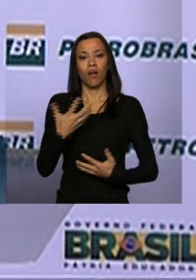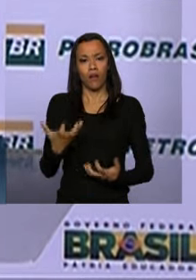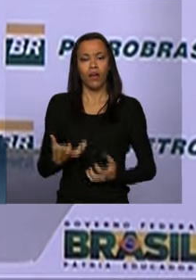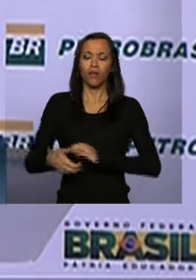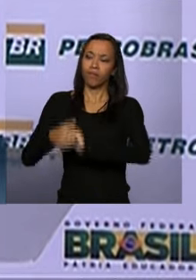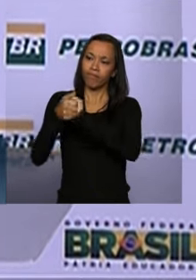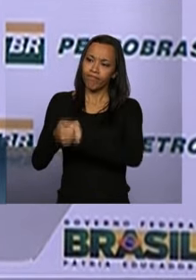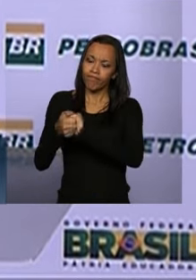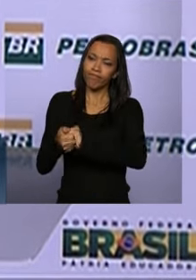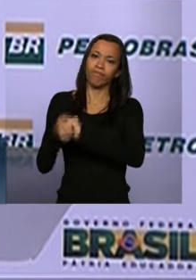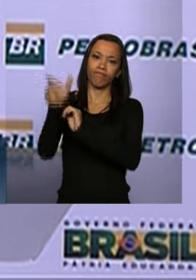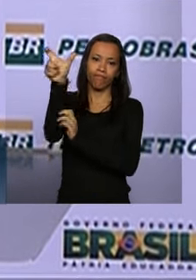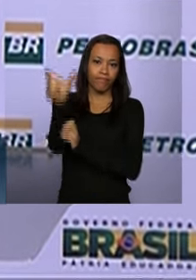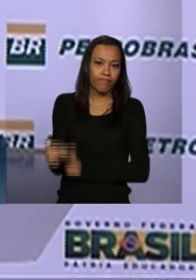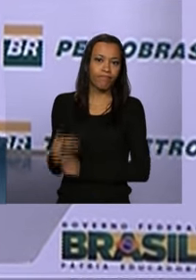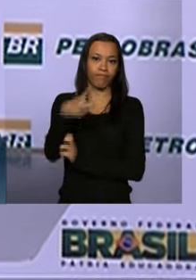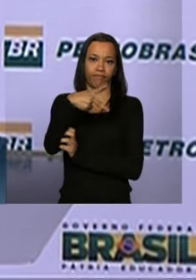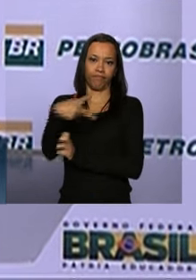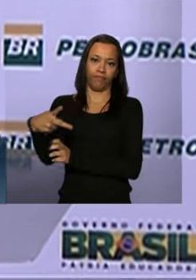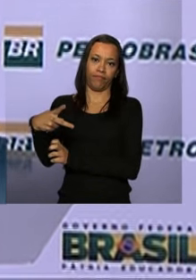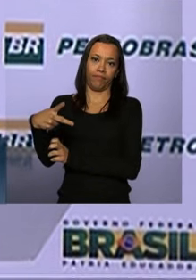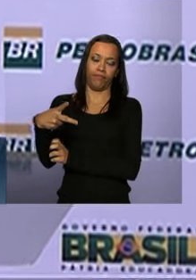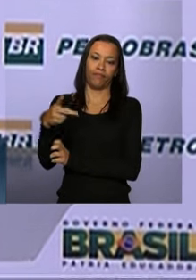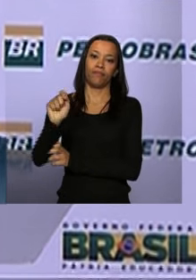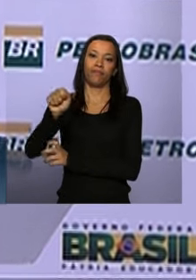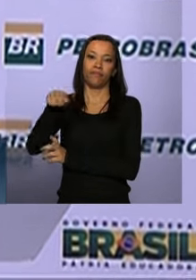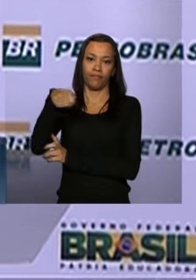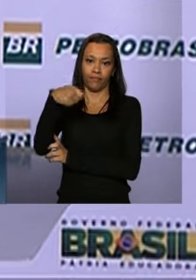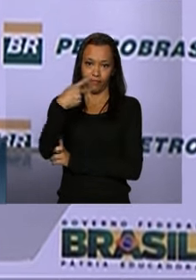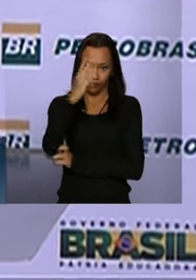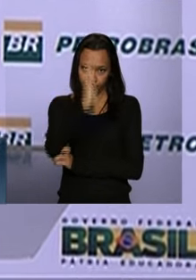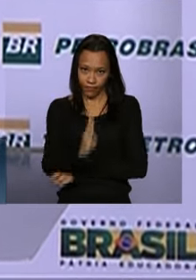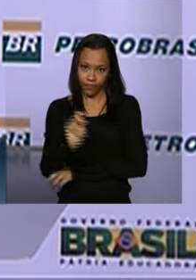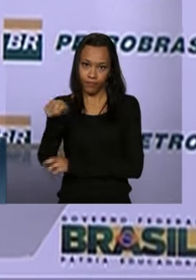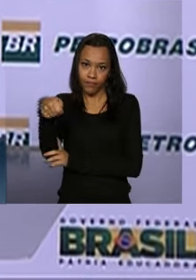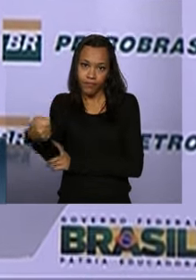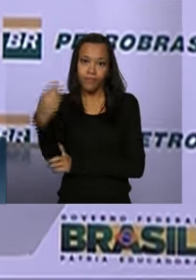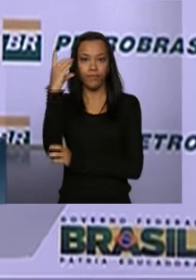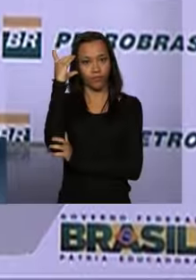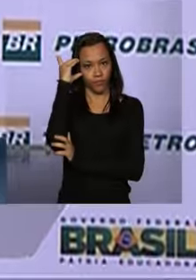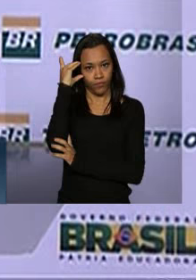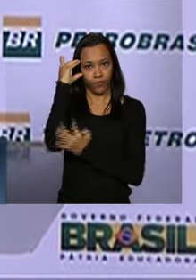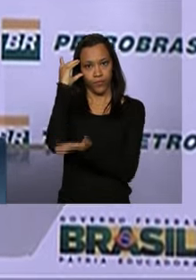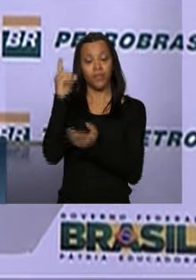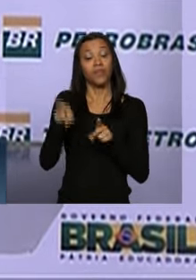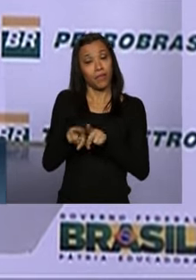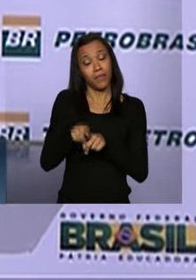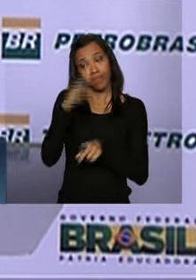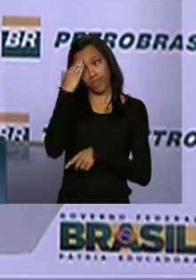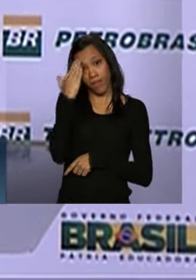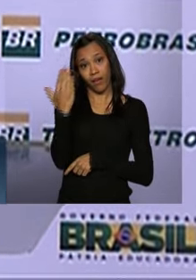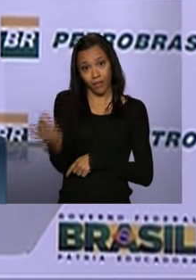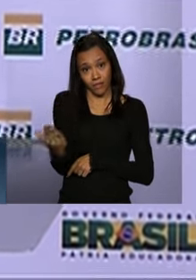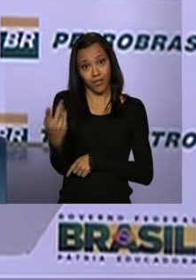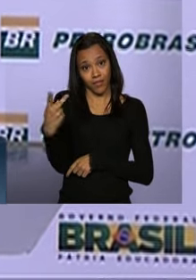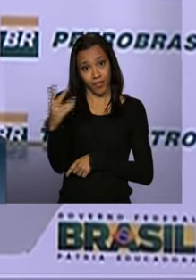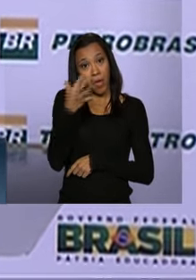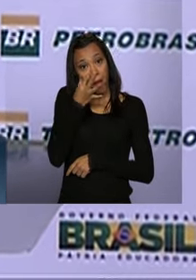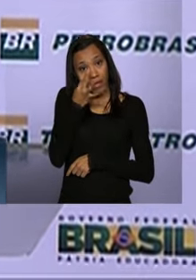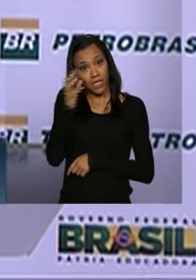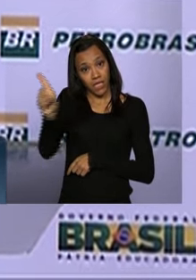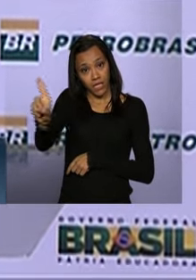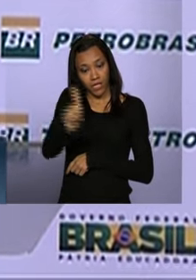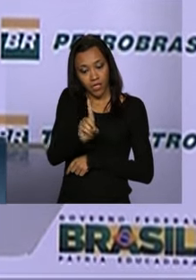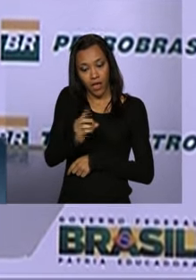a presidente da República, presidente Dilma Rousseff, e agradecer, presidenta, sua presença no